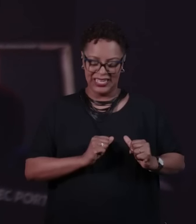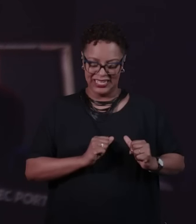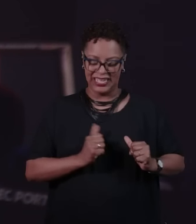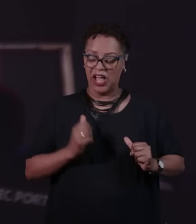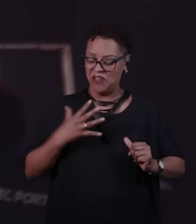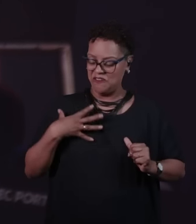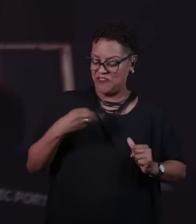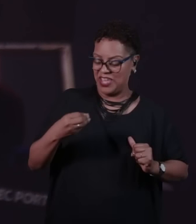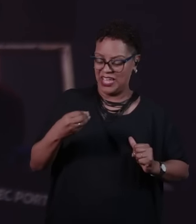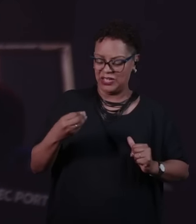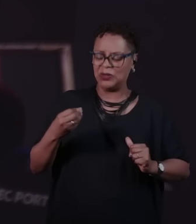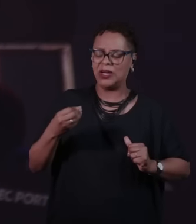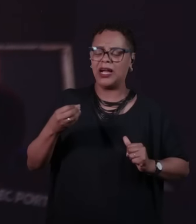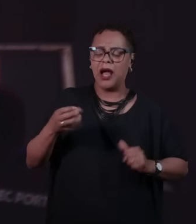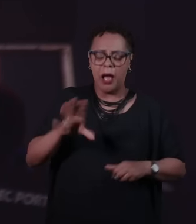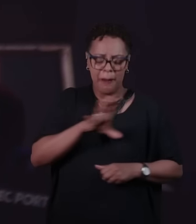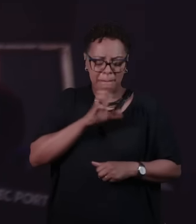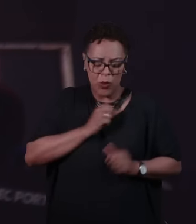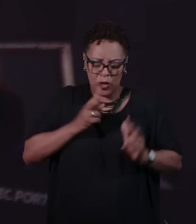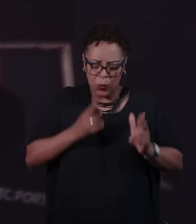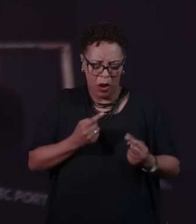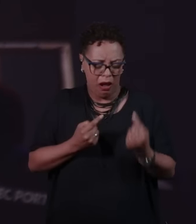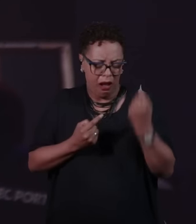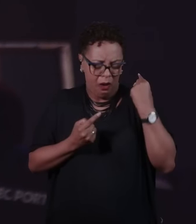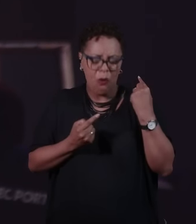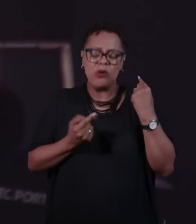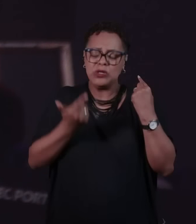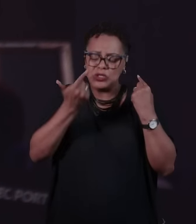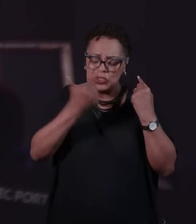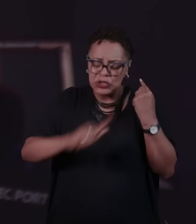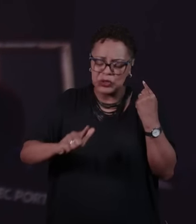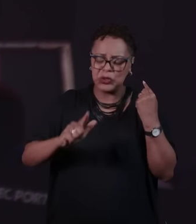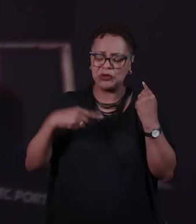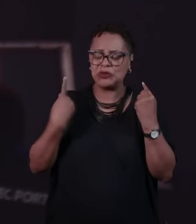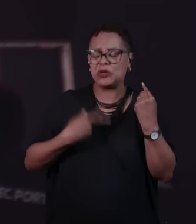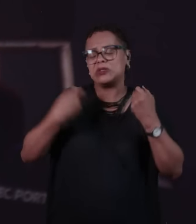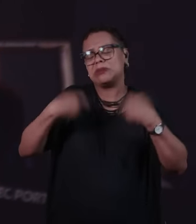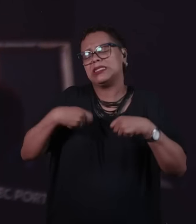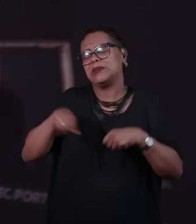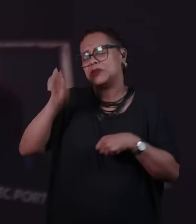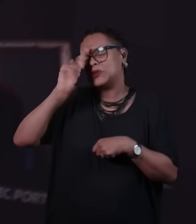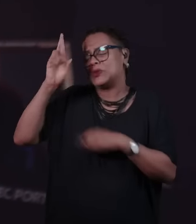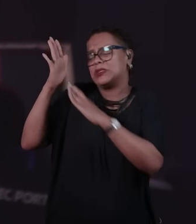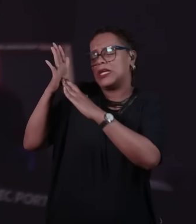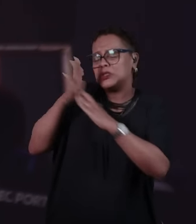renova em nós esse primeiro amor, porque até para te amar nós precisamos de ti.